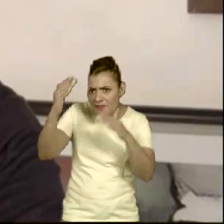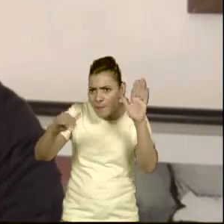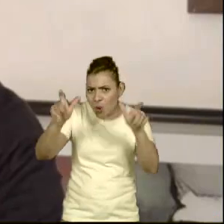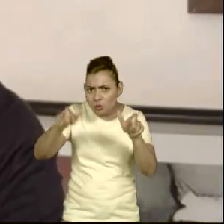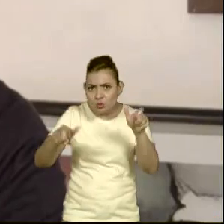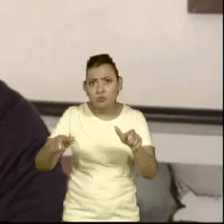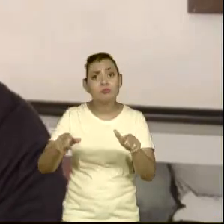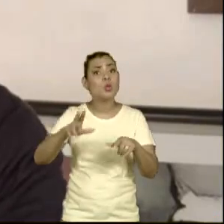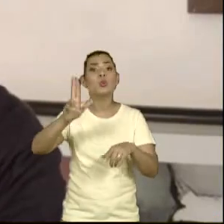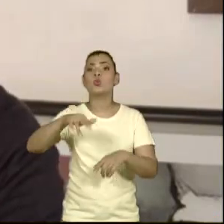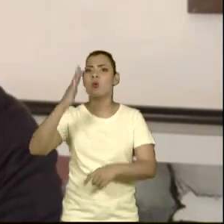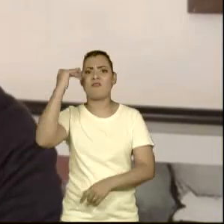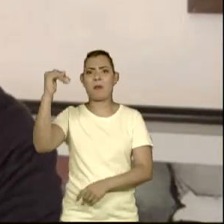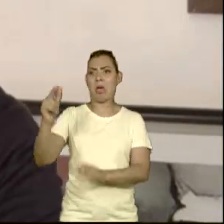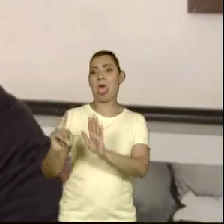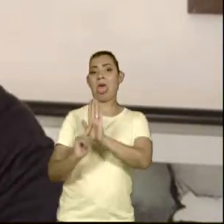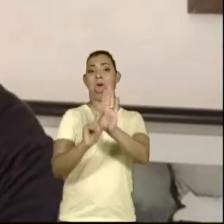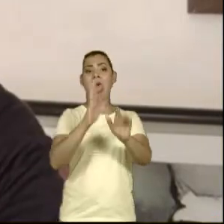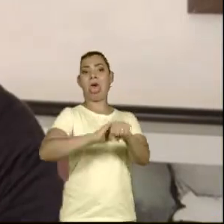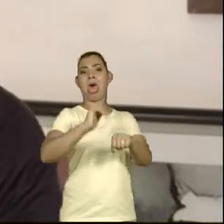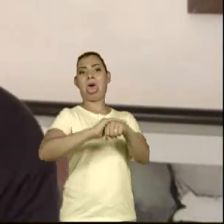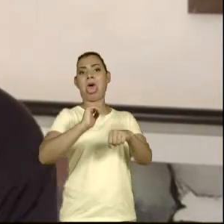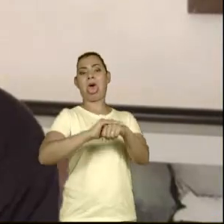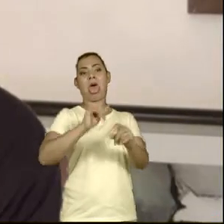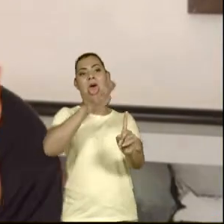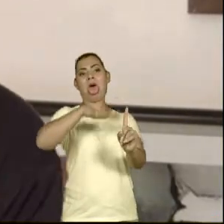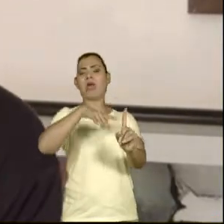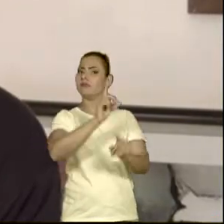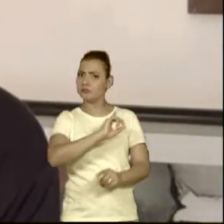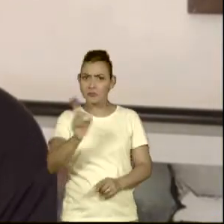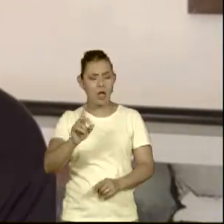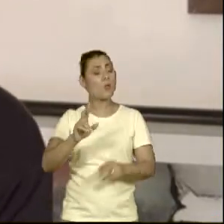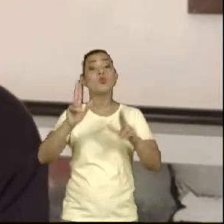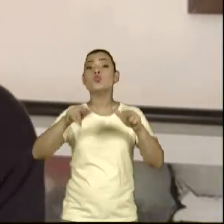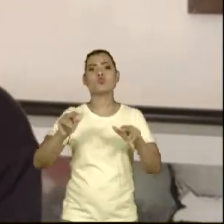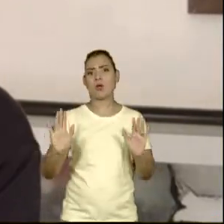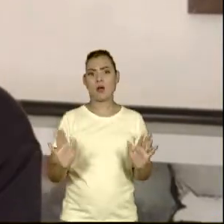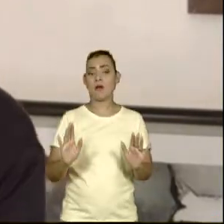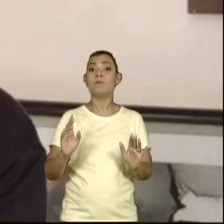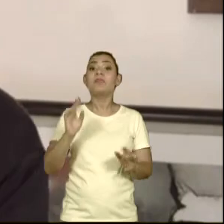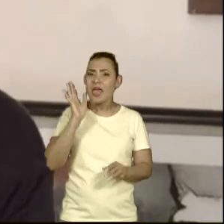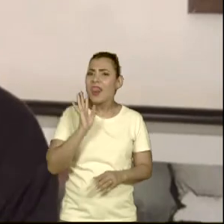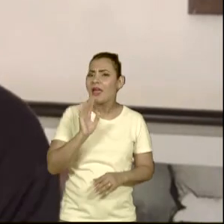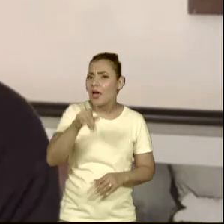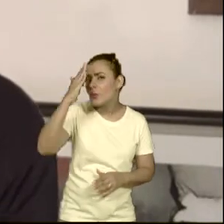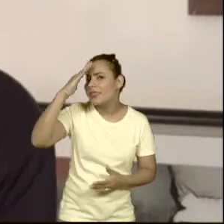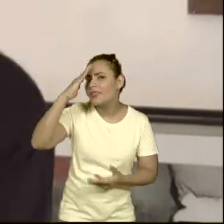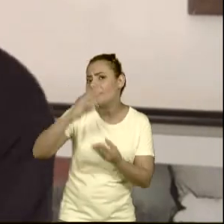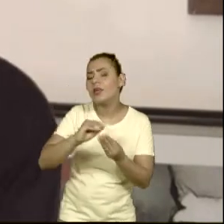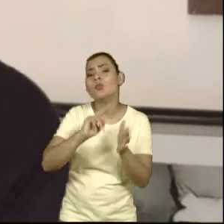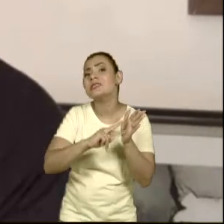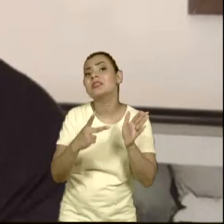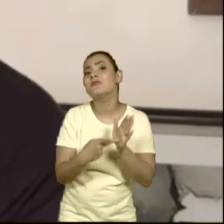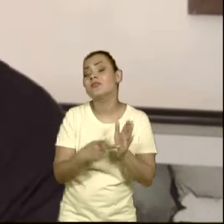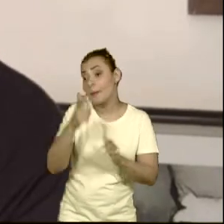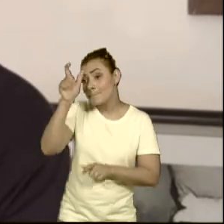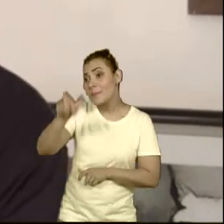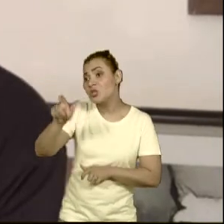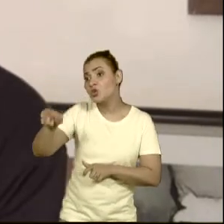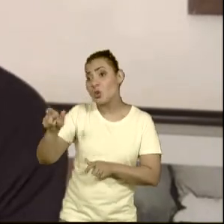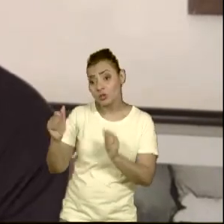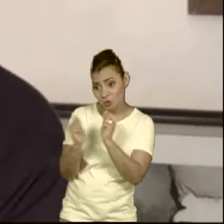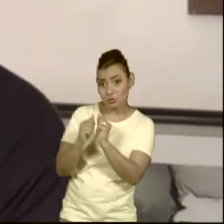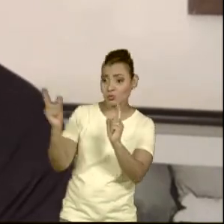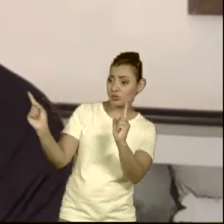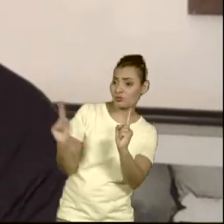nunca tratamos como celebridades, e nunca buscamos celebridades, é legal vocês entenderem o que eram aquelas pessoas dentro